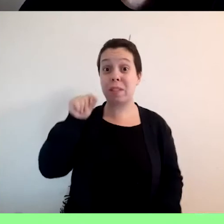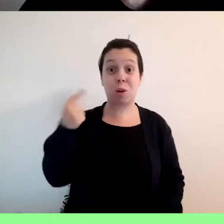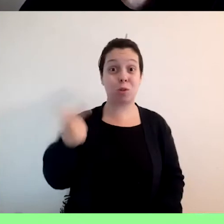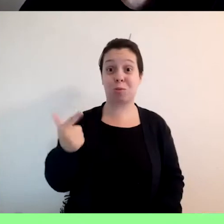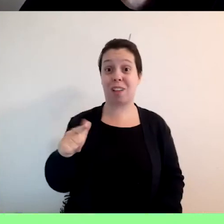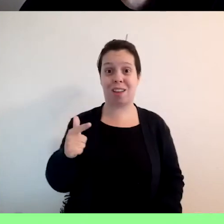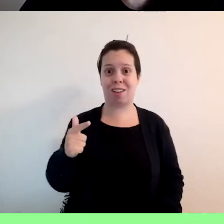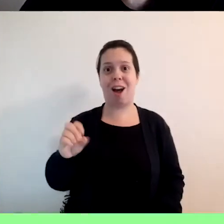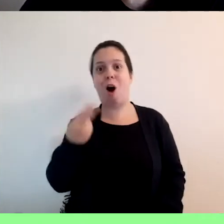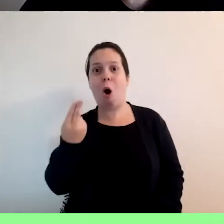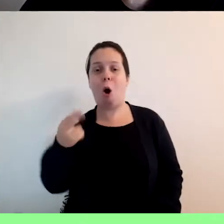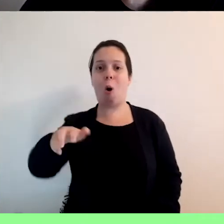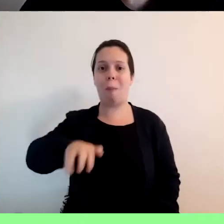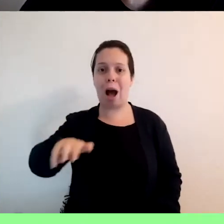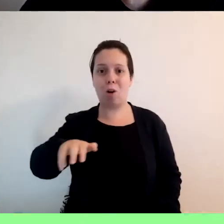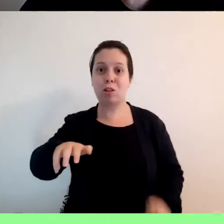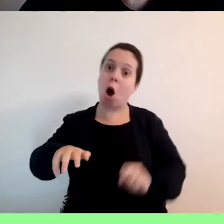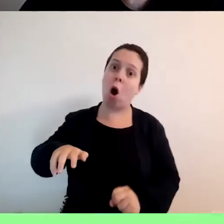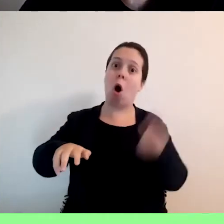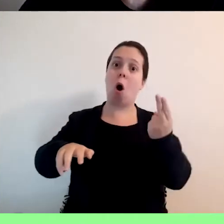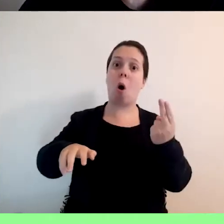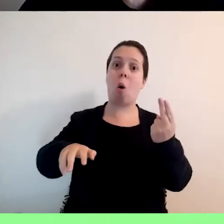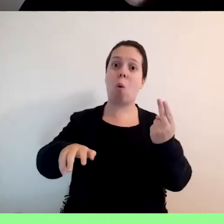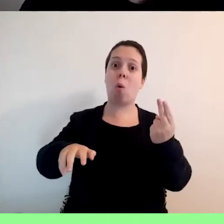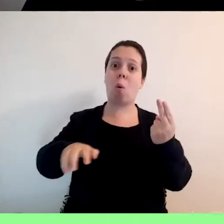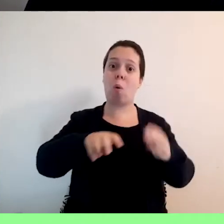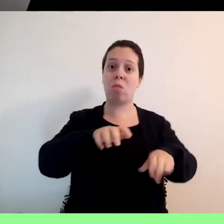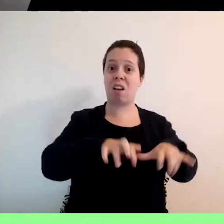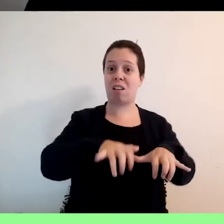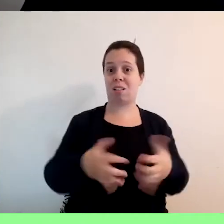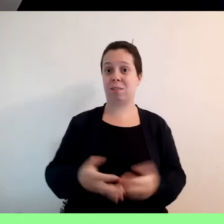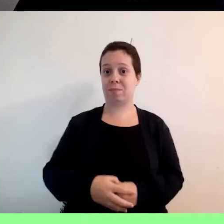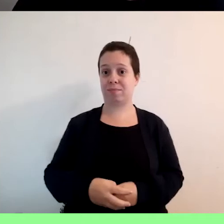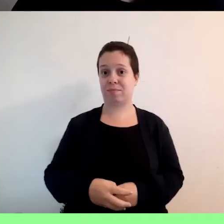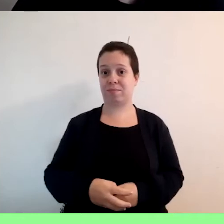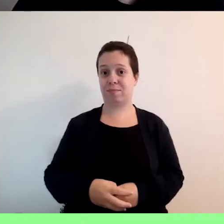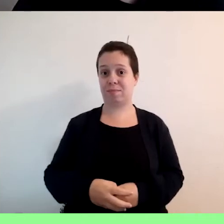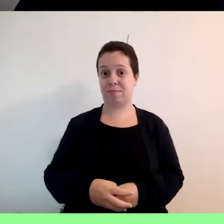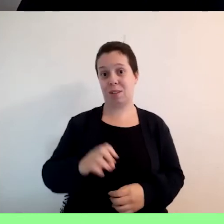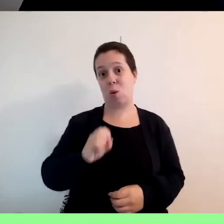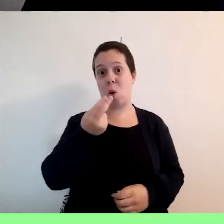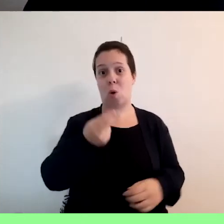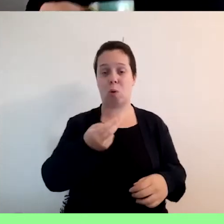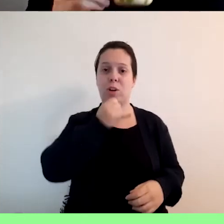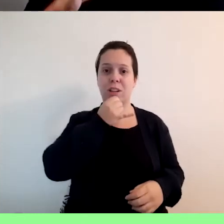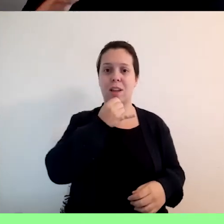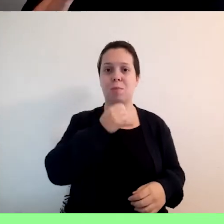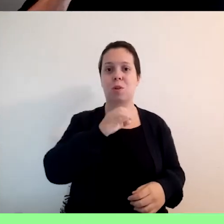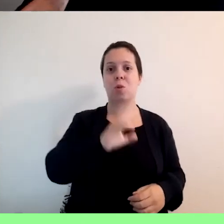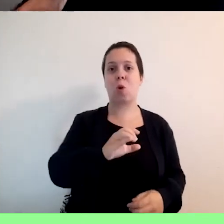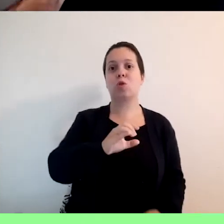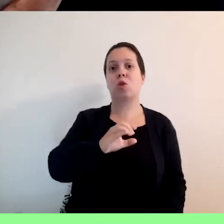percebo. Ou é, ou é o atalho do teclado, né? O Ctrl+C, Ctrl+V, que